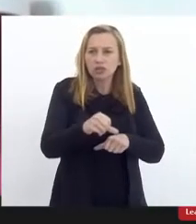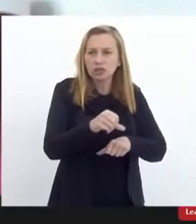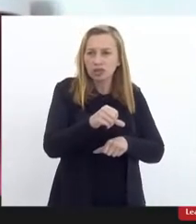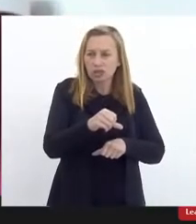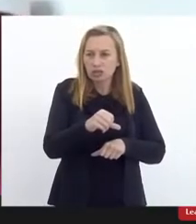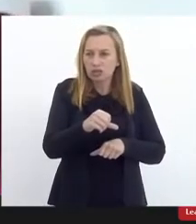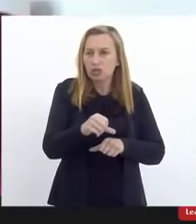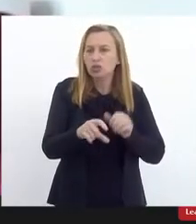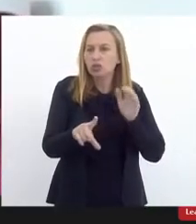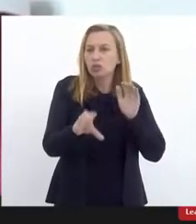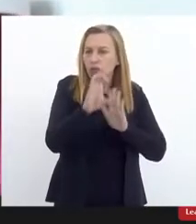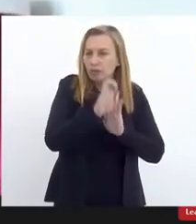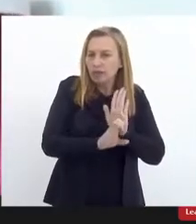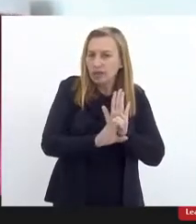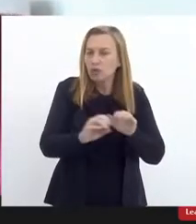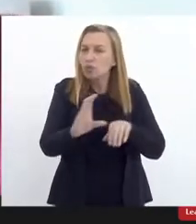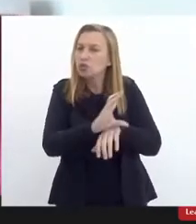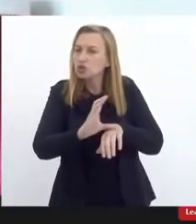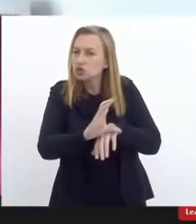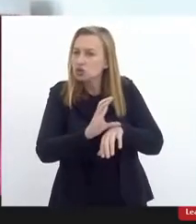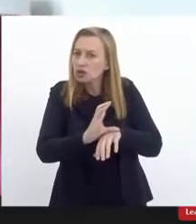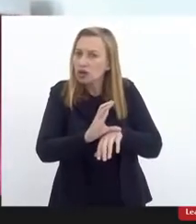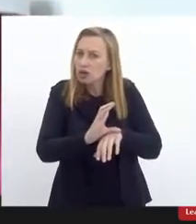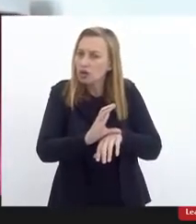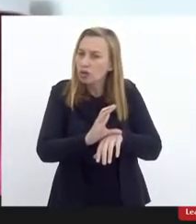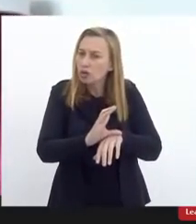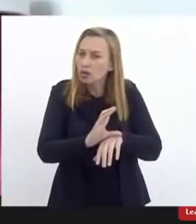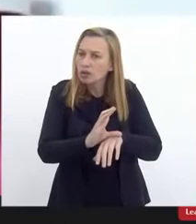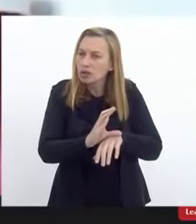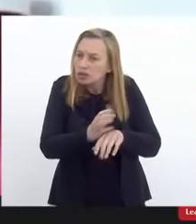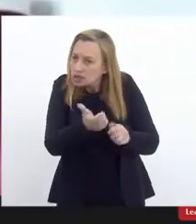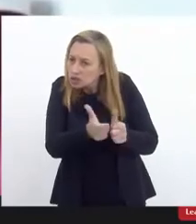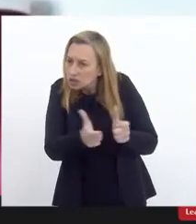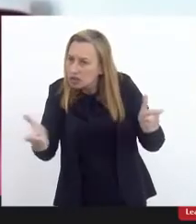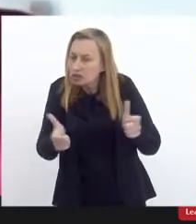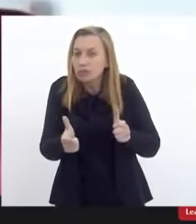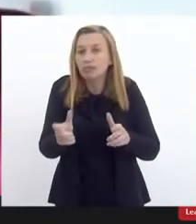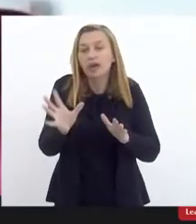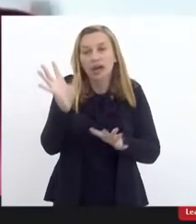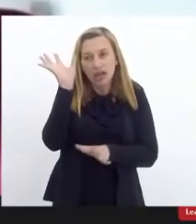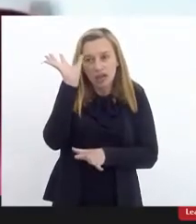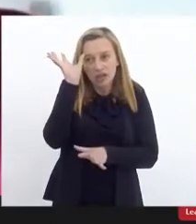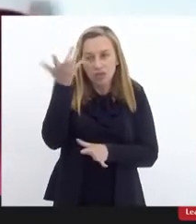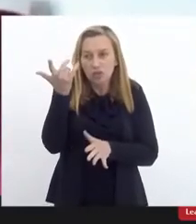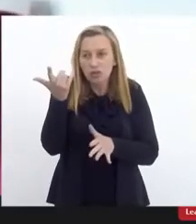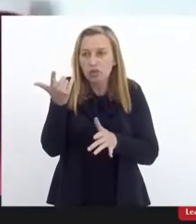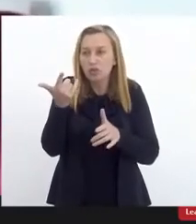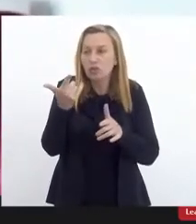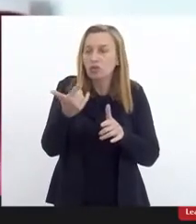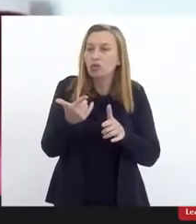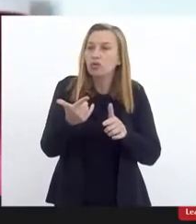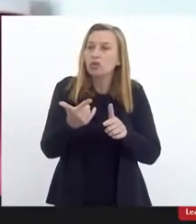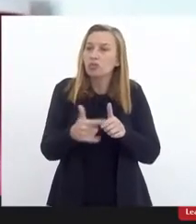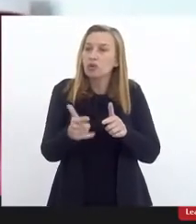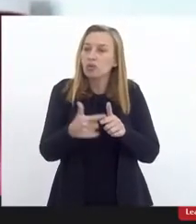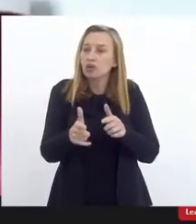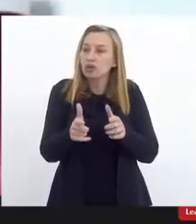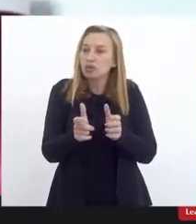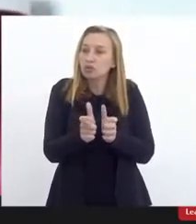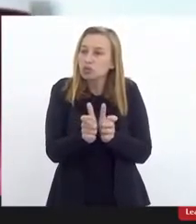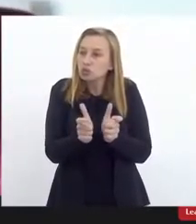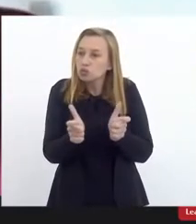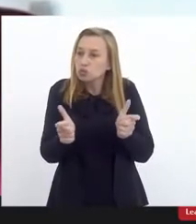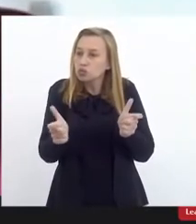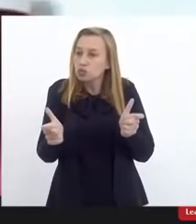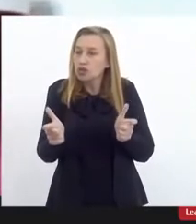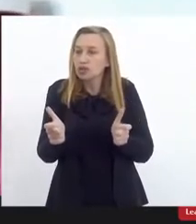aprovou uma emenda constitucional, mais abrangente para resolver a questão do acúmulo de cargos, mas a gente, na semana passada,